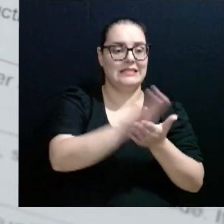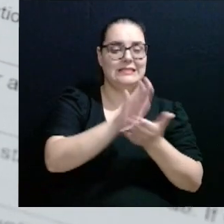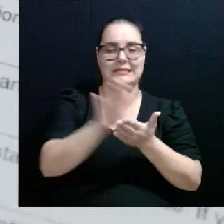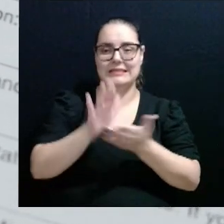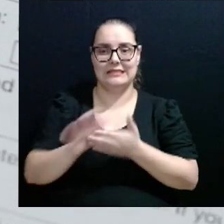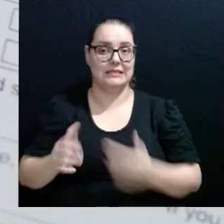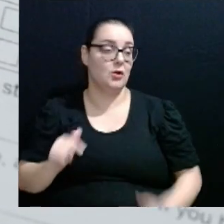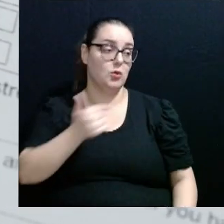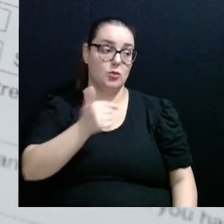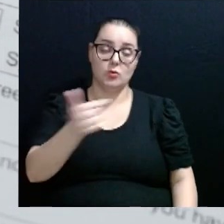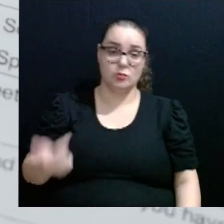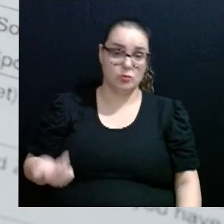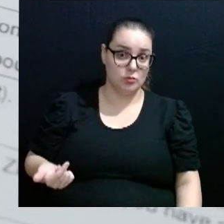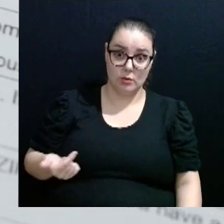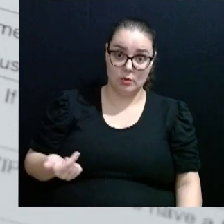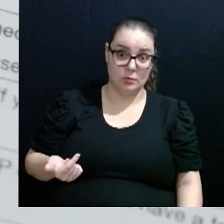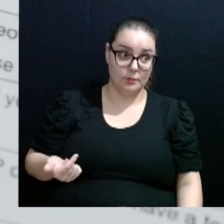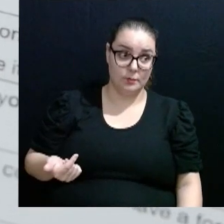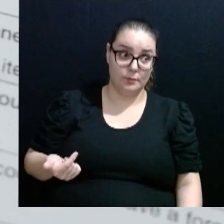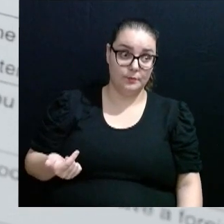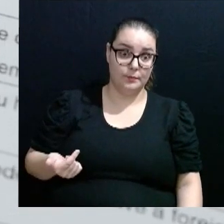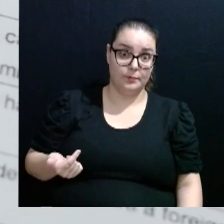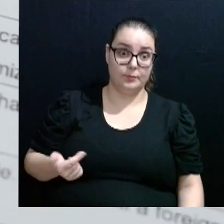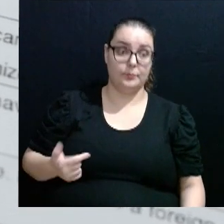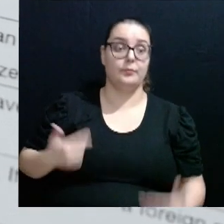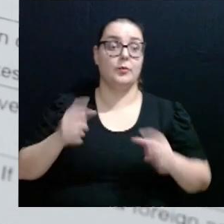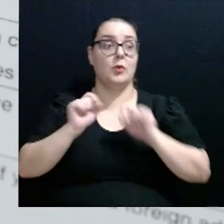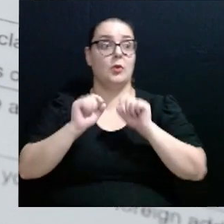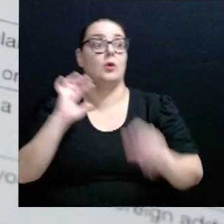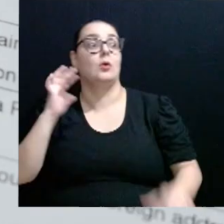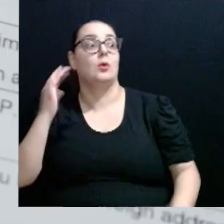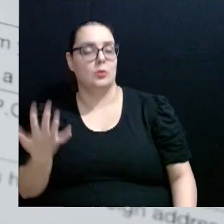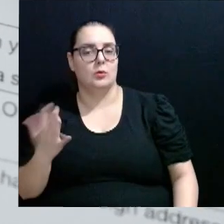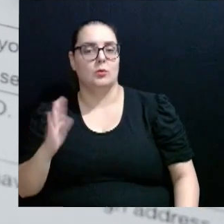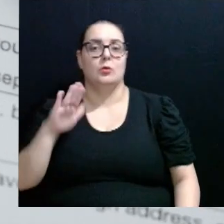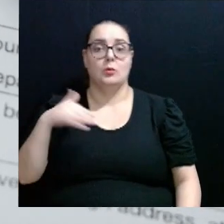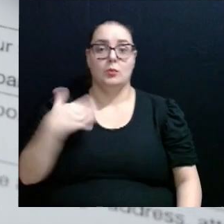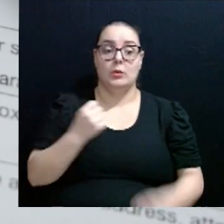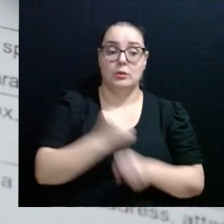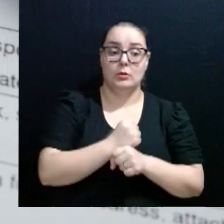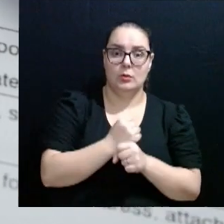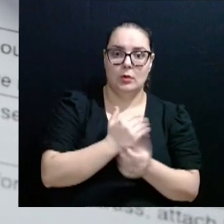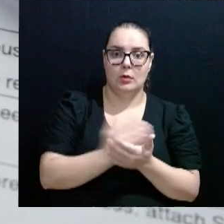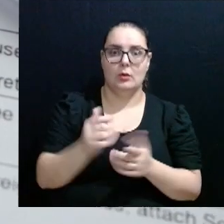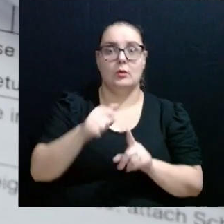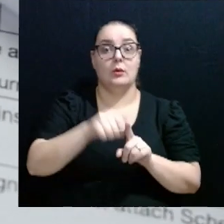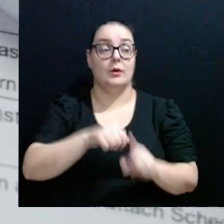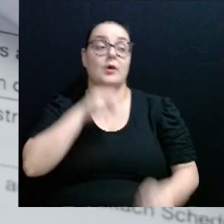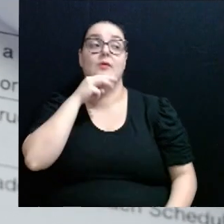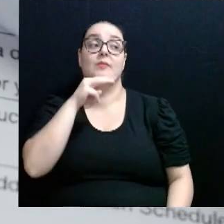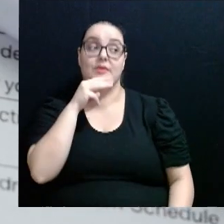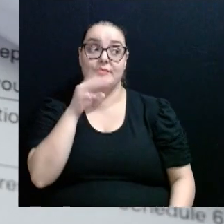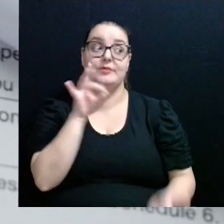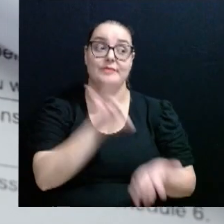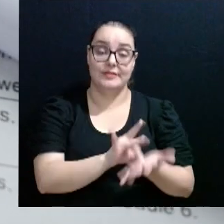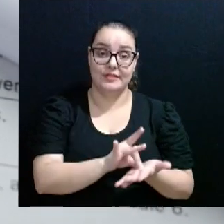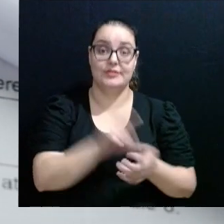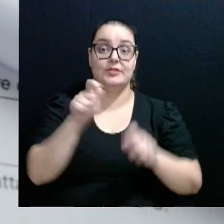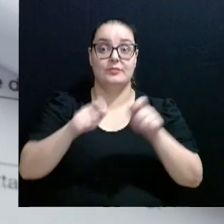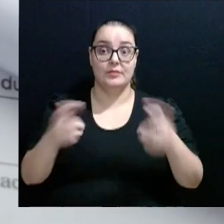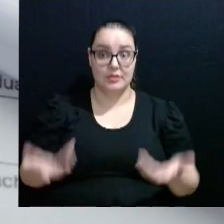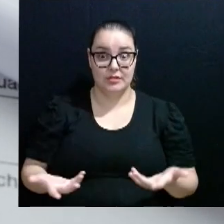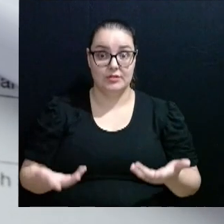tem, né? E aí o que acontece? Quando o ano começa, que é o mês de março, aí as pessoas estão